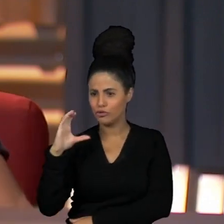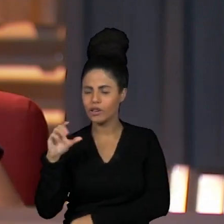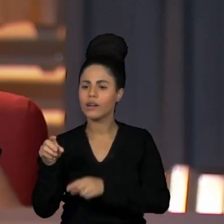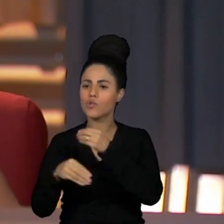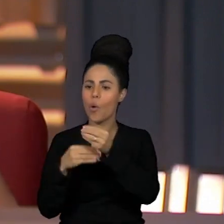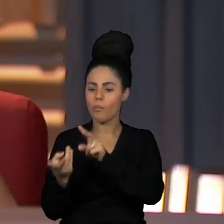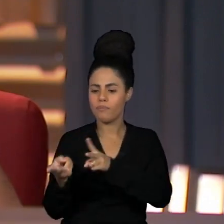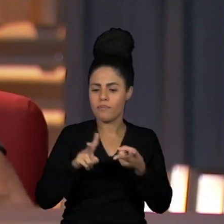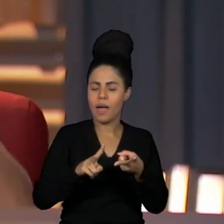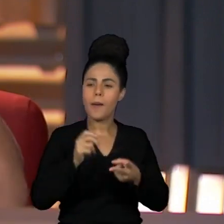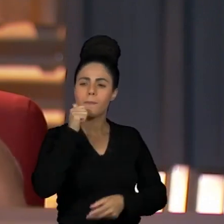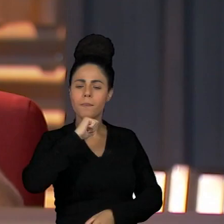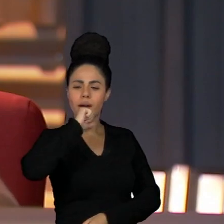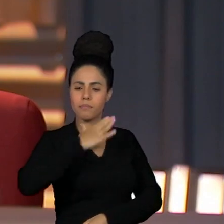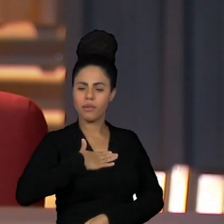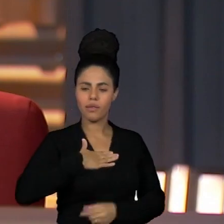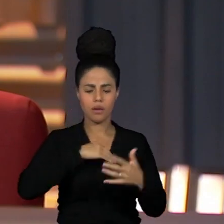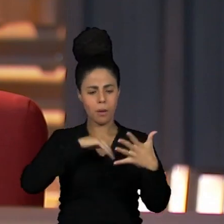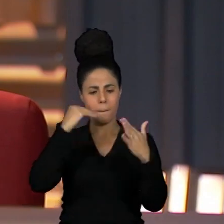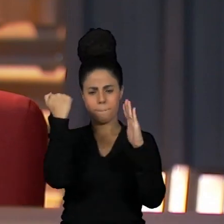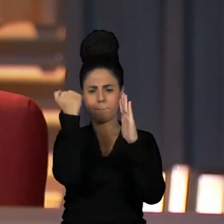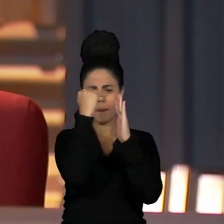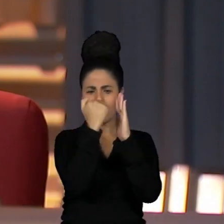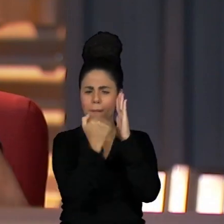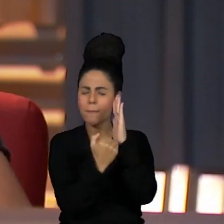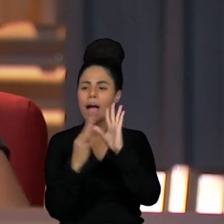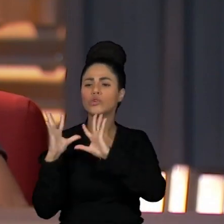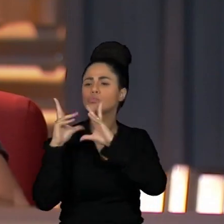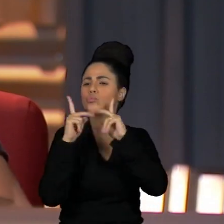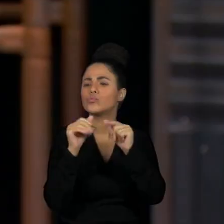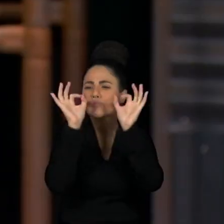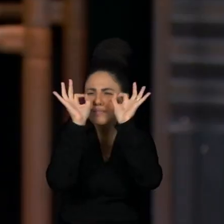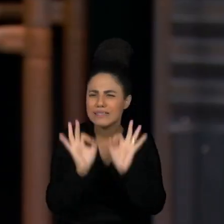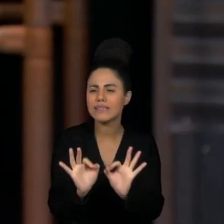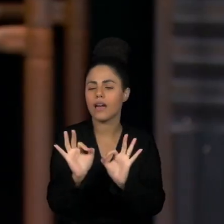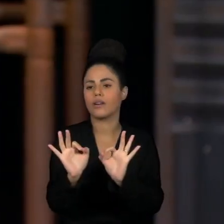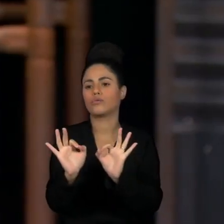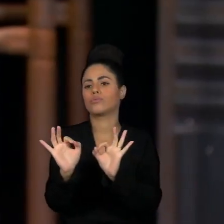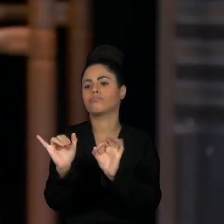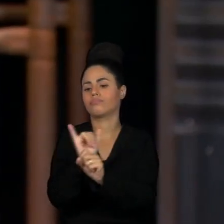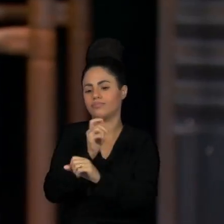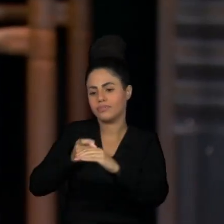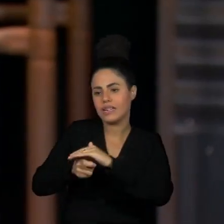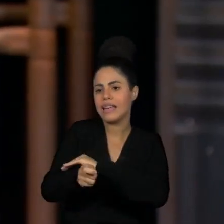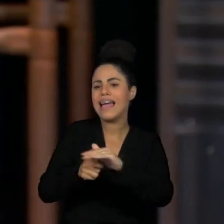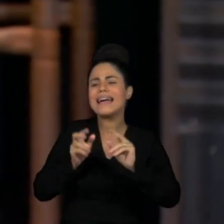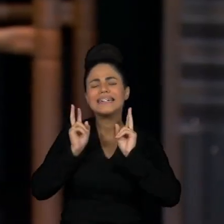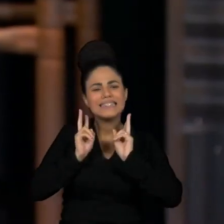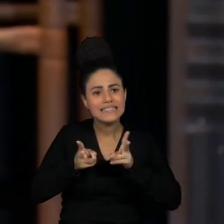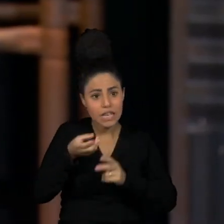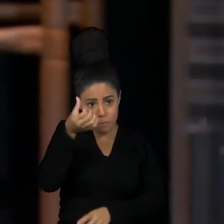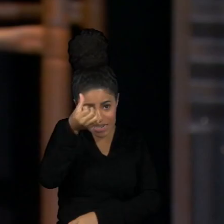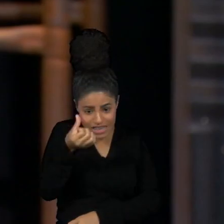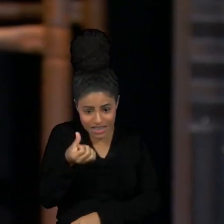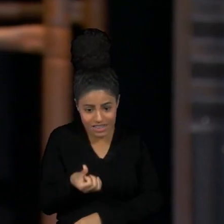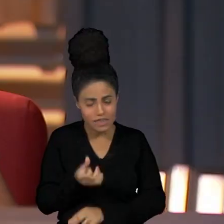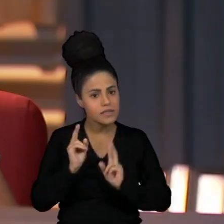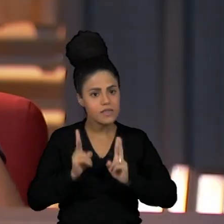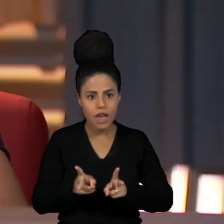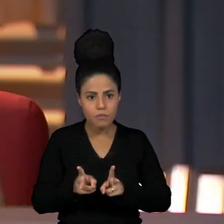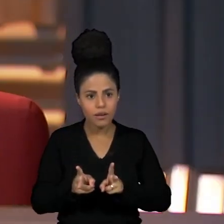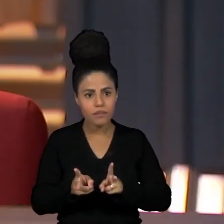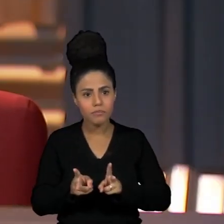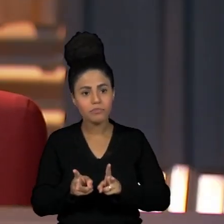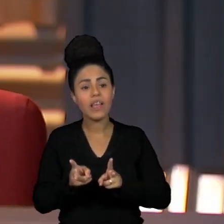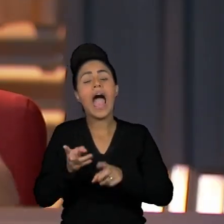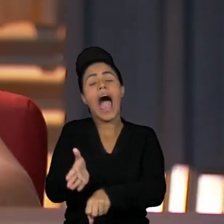para minha mãe. Tem todas as minhas despesas, tem a parte dos investimentos. Sexta-feira você faz isso? Toda sexta-feira. O seu sextou é na planilha? Antes